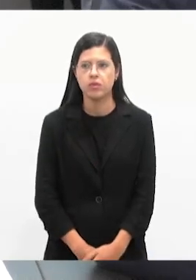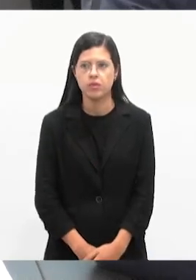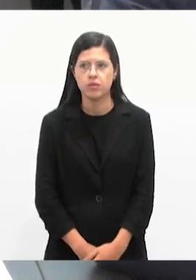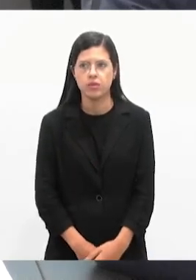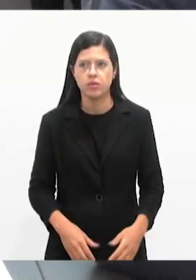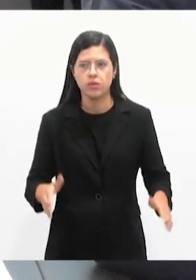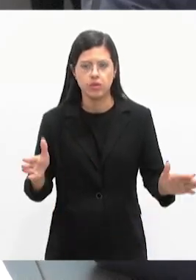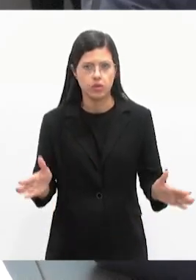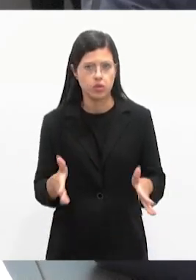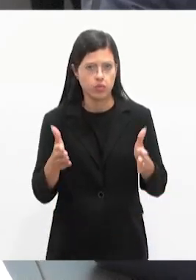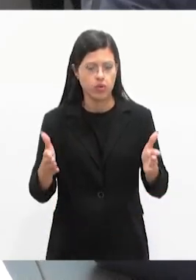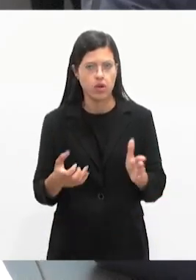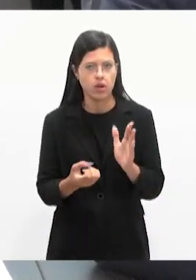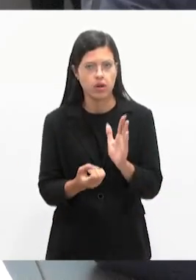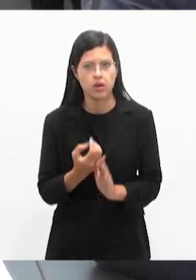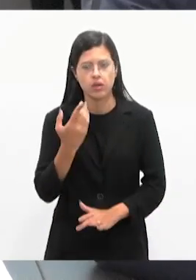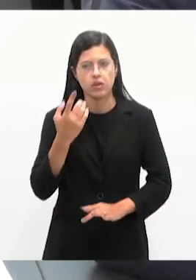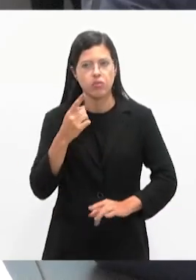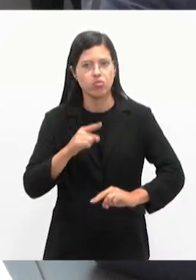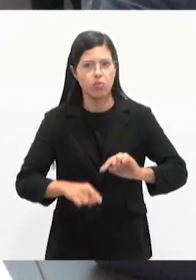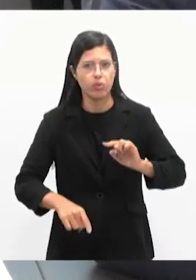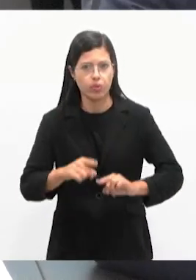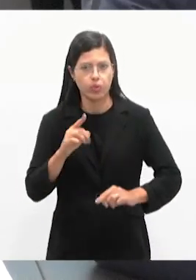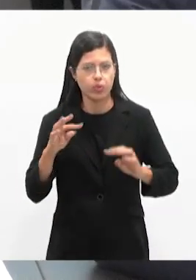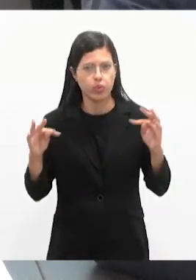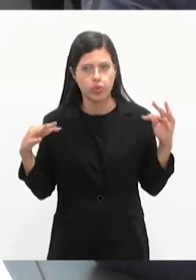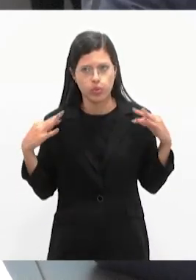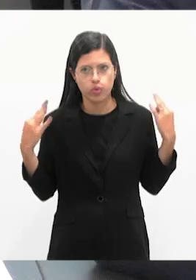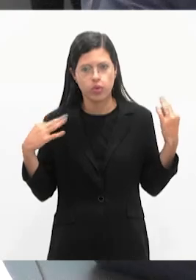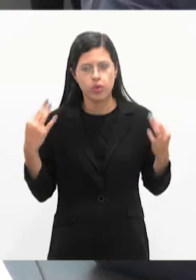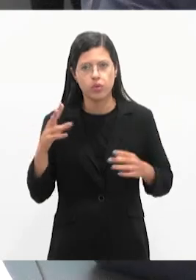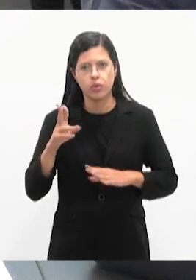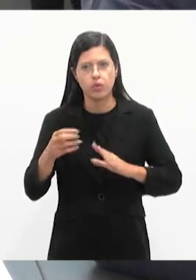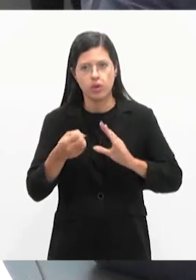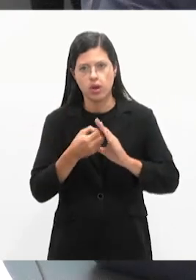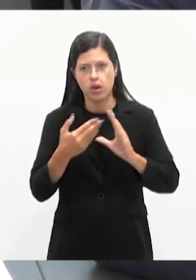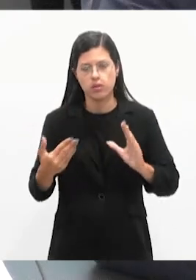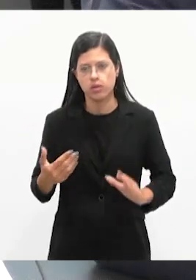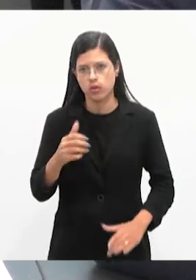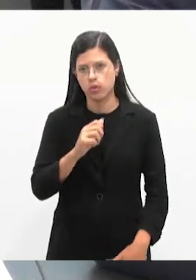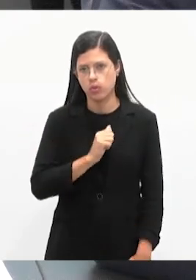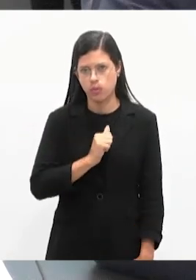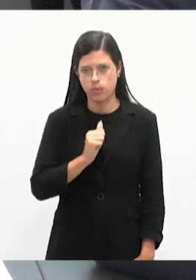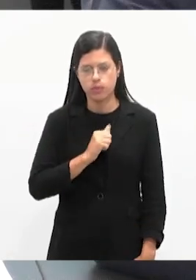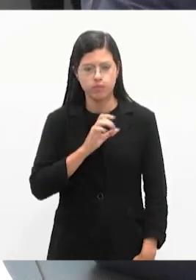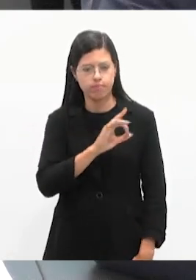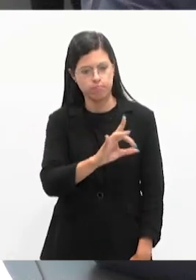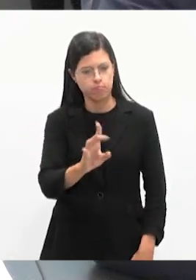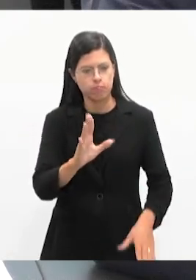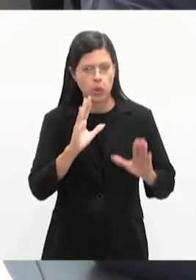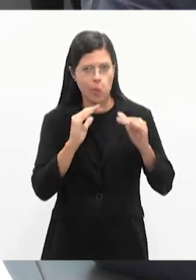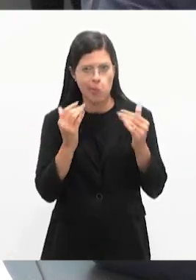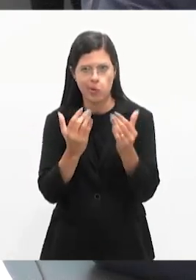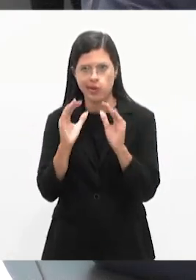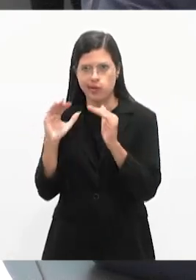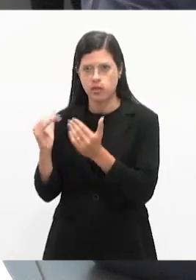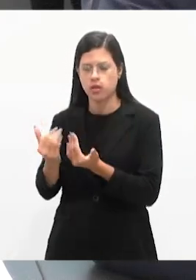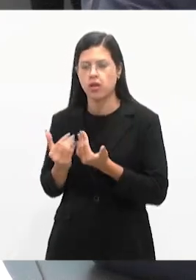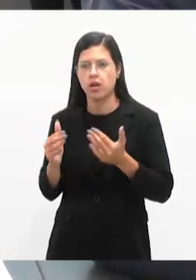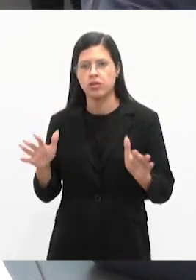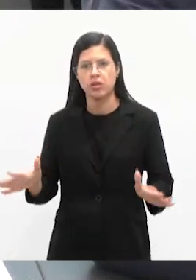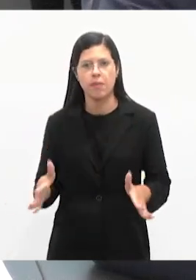estimular a criação de um produto turístico através das características antropológicas de cada comunidade, capacitando os